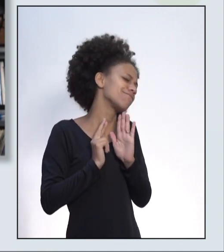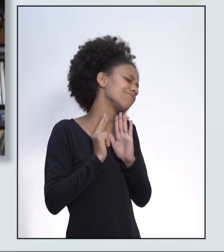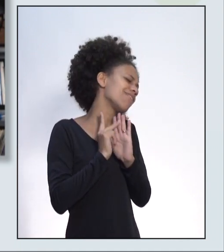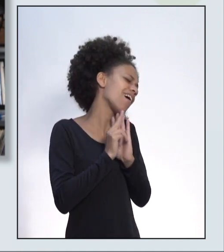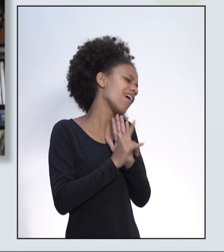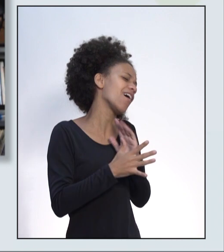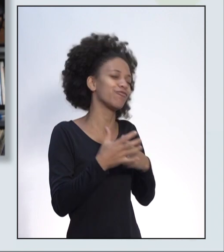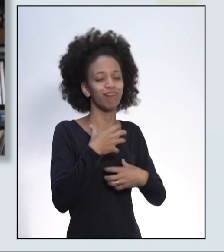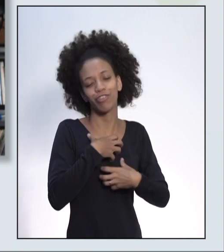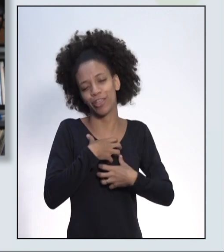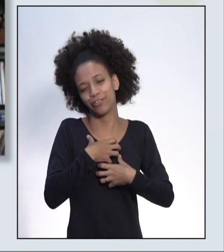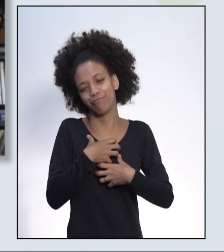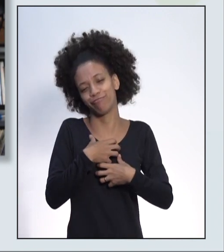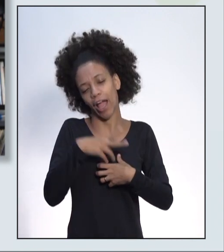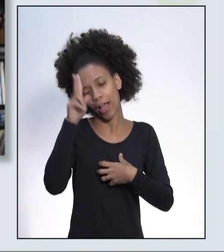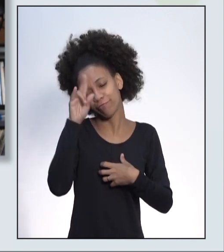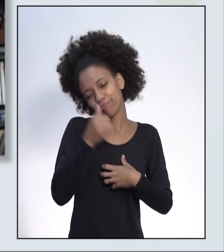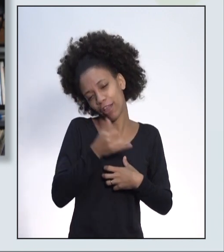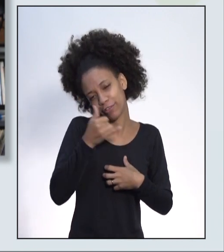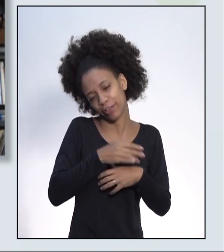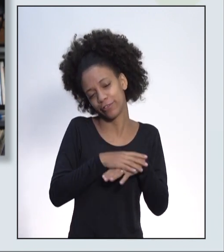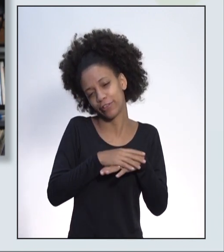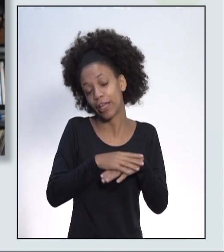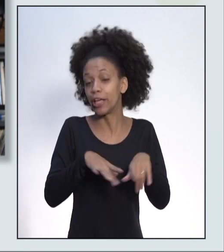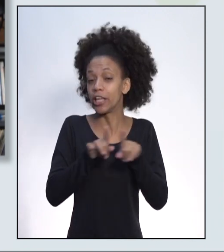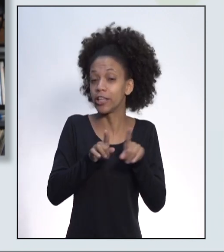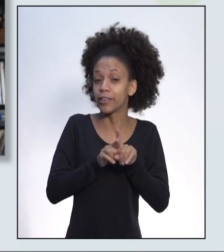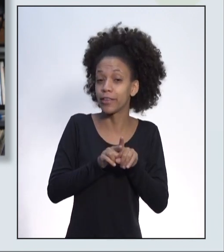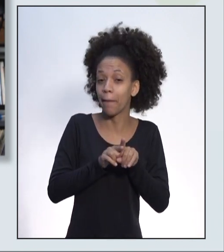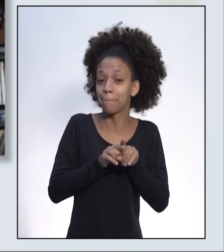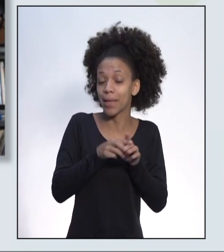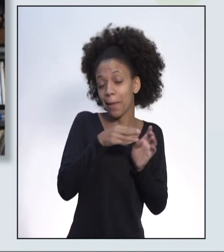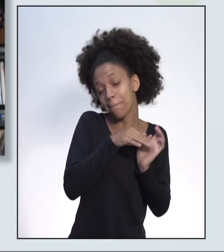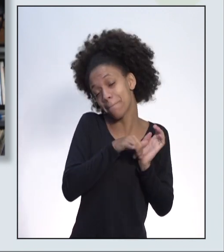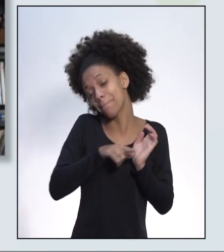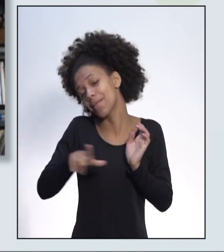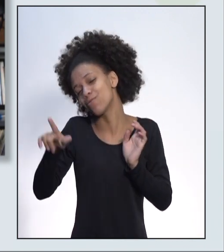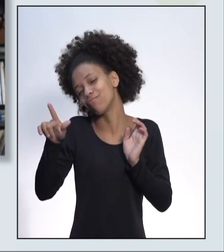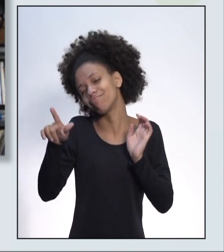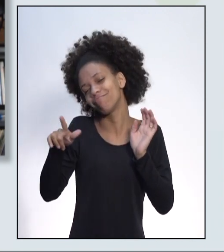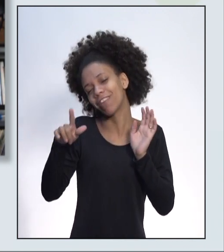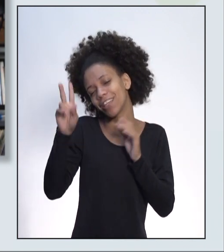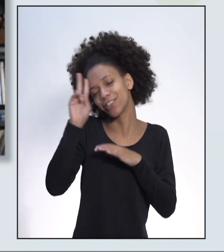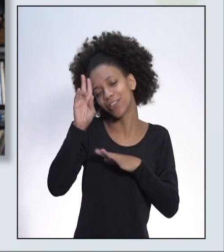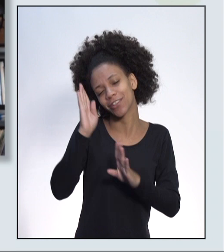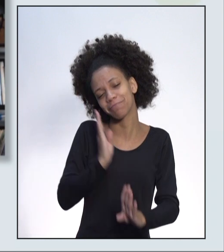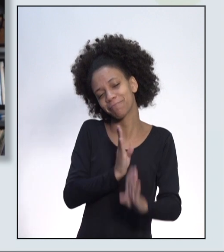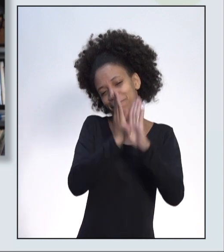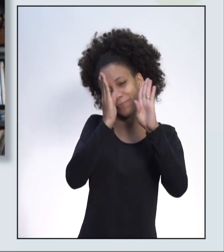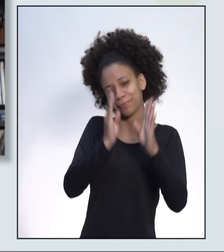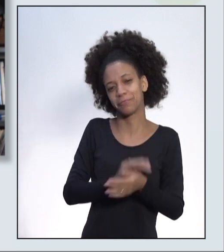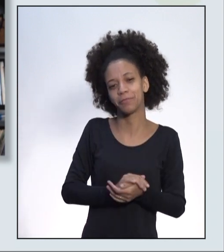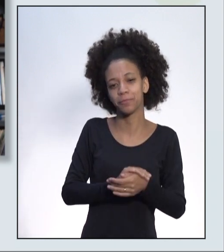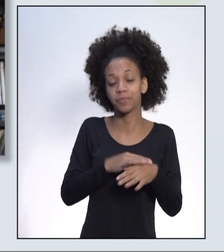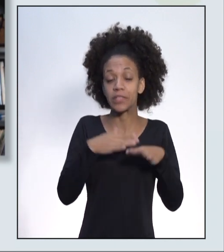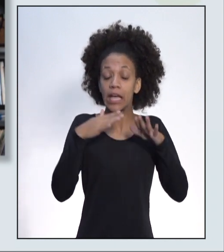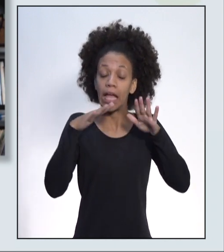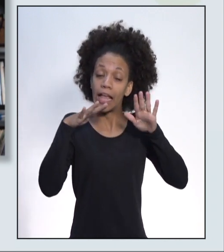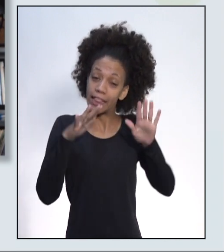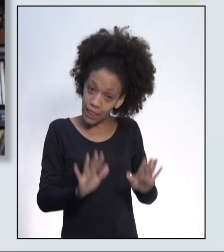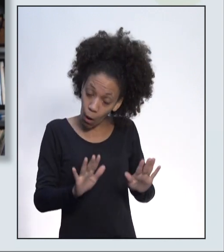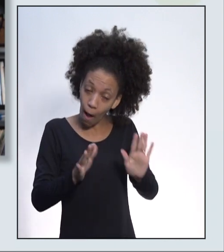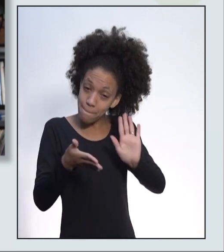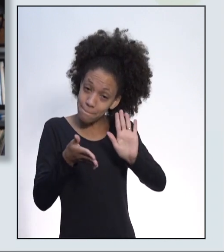contar uma história e tem 1001 histórias para serem descobertas. E a minha proposta,